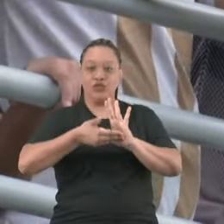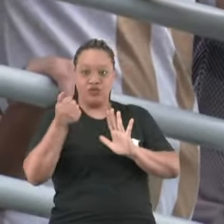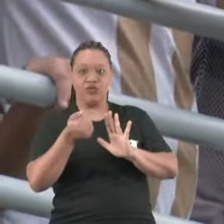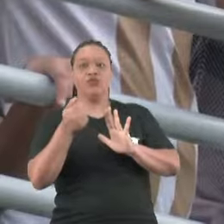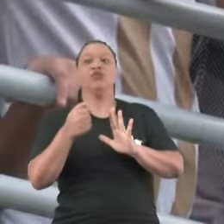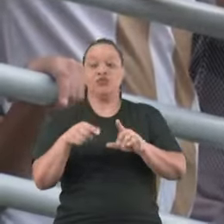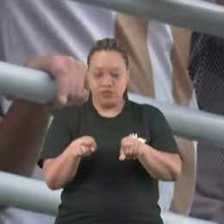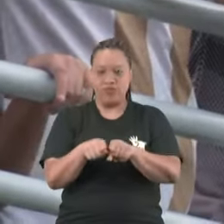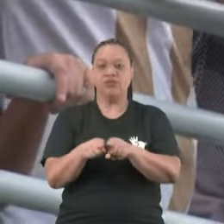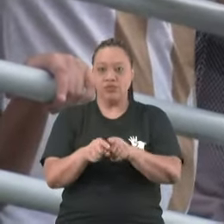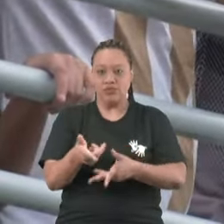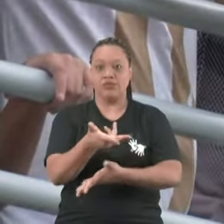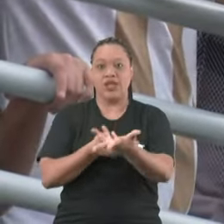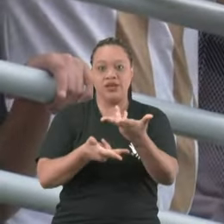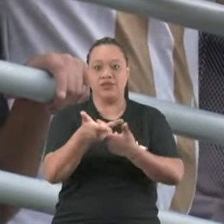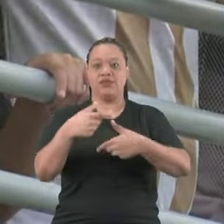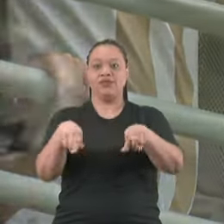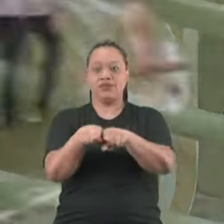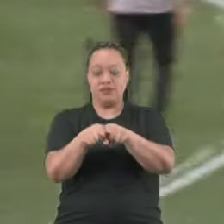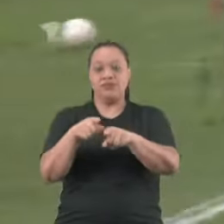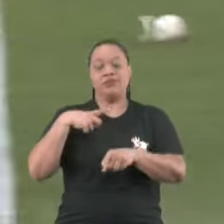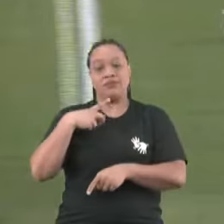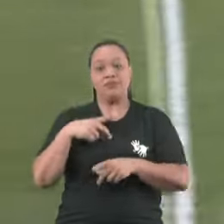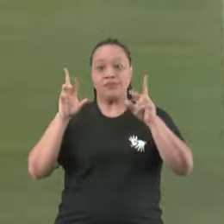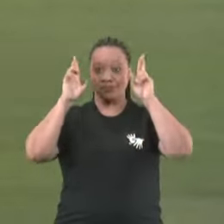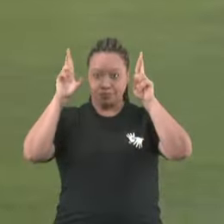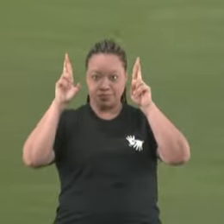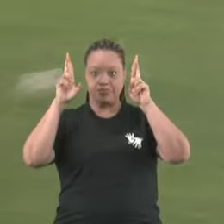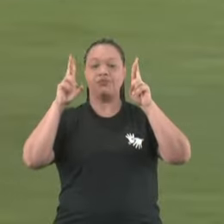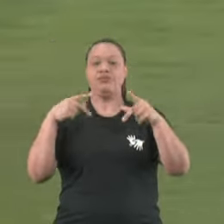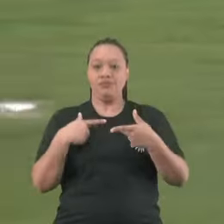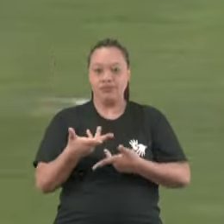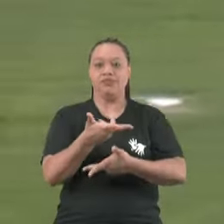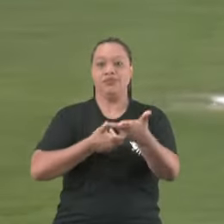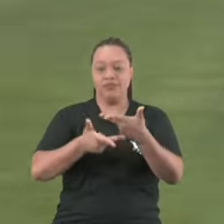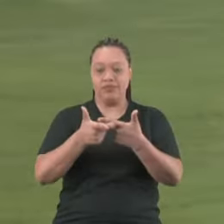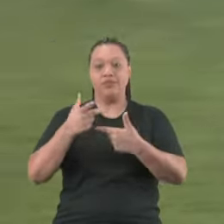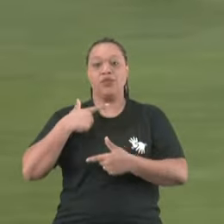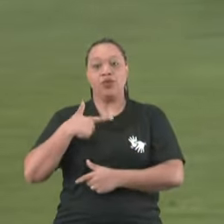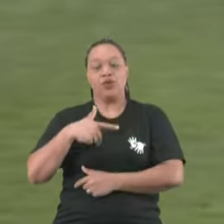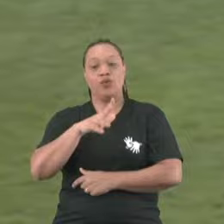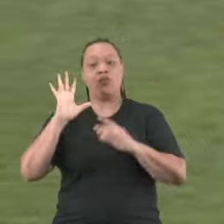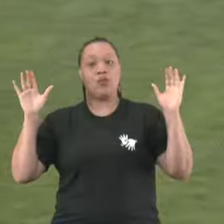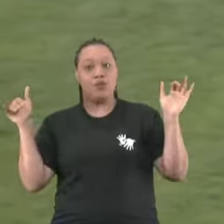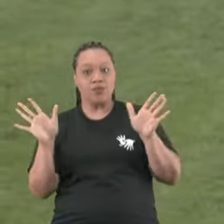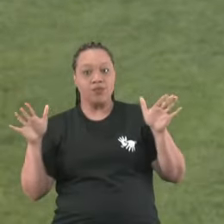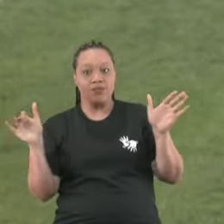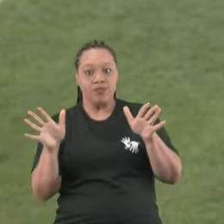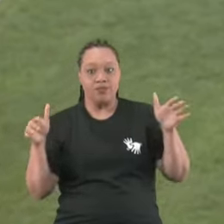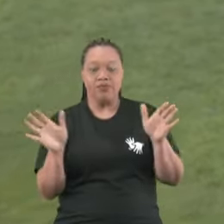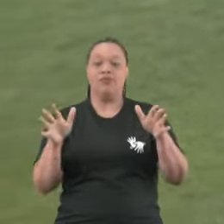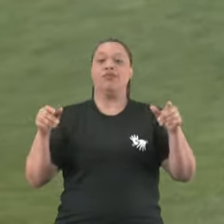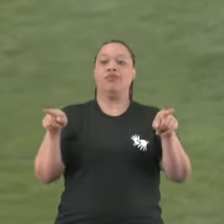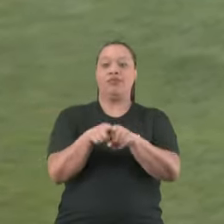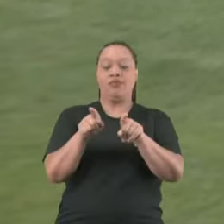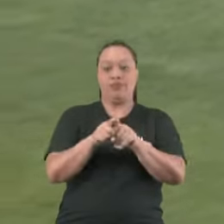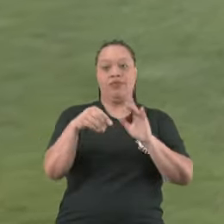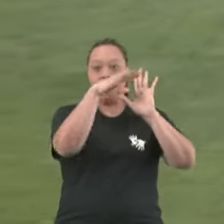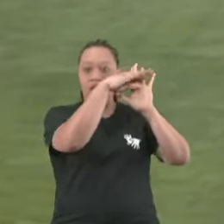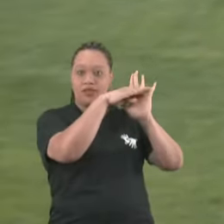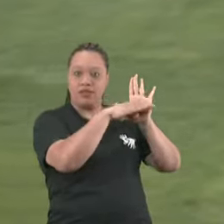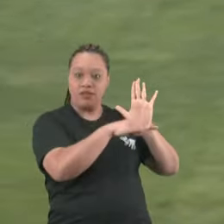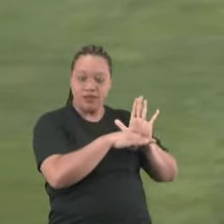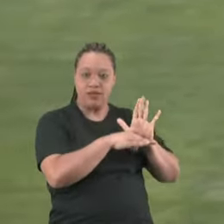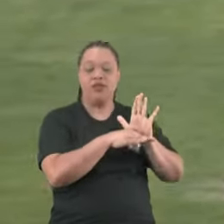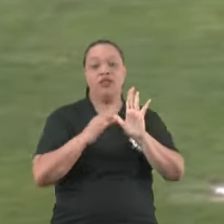Foi justamente a perspectiva de você ter o Asa vencendo na fase de classificação.